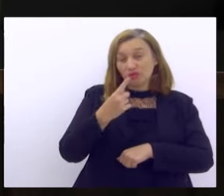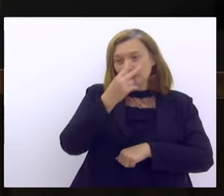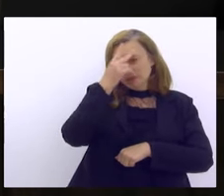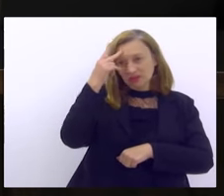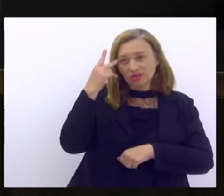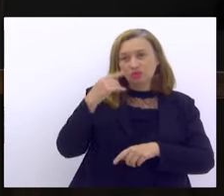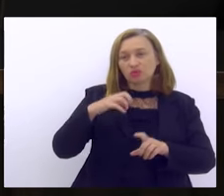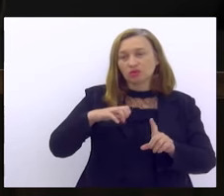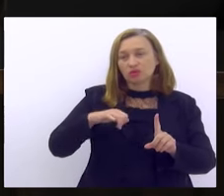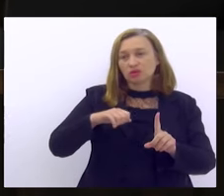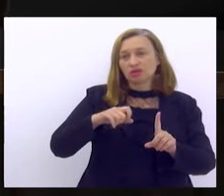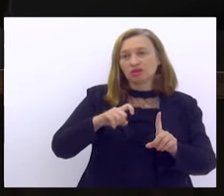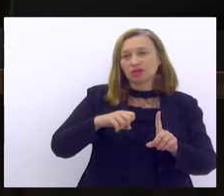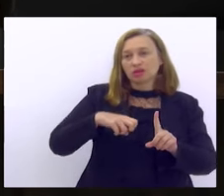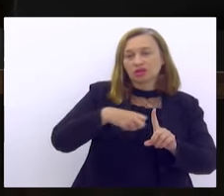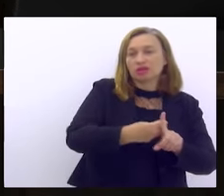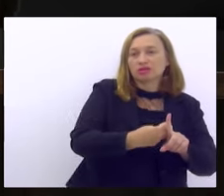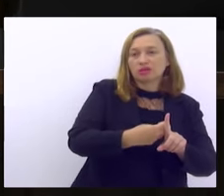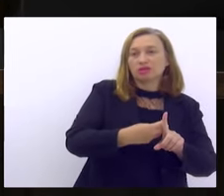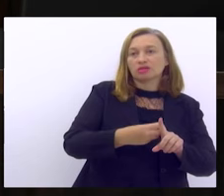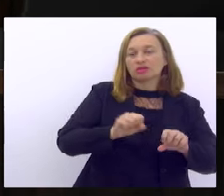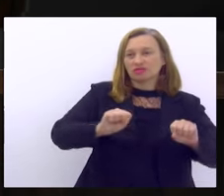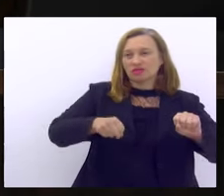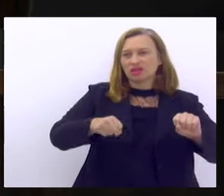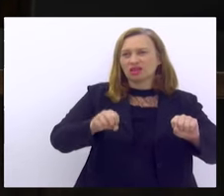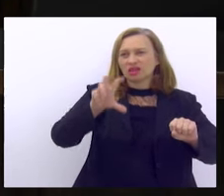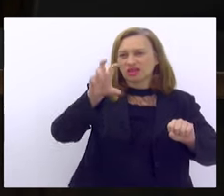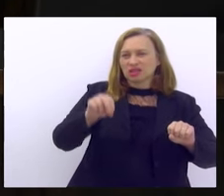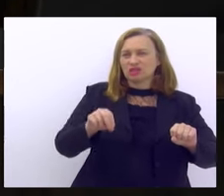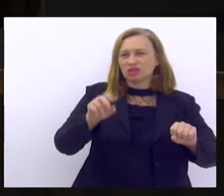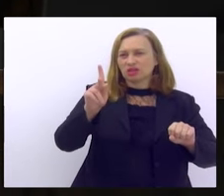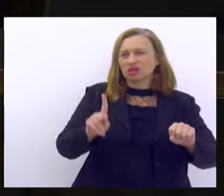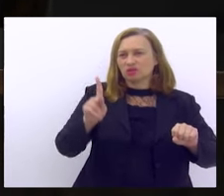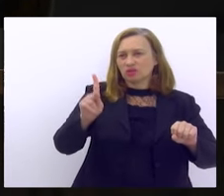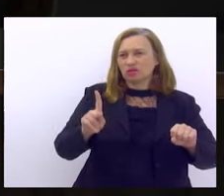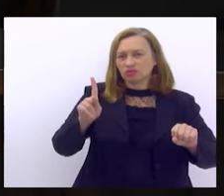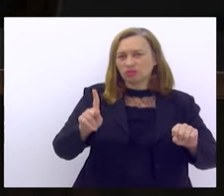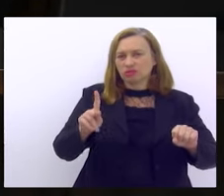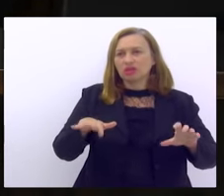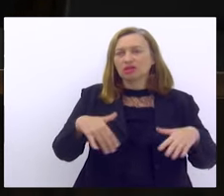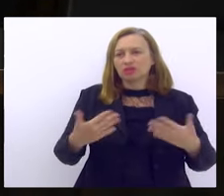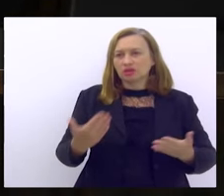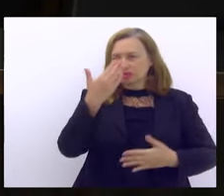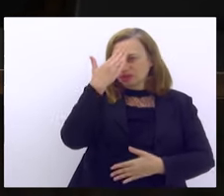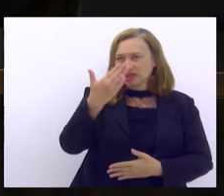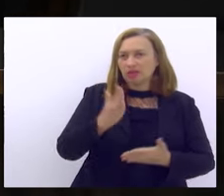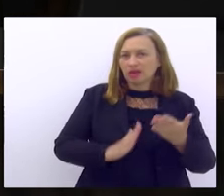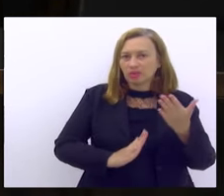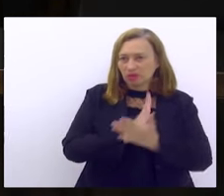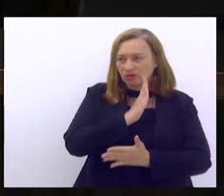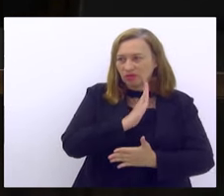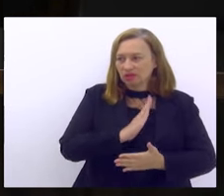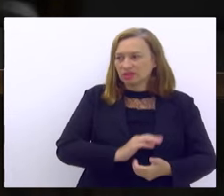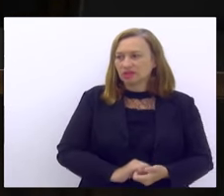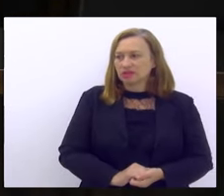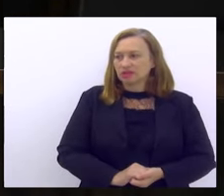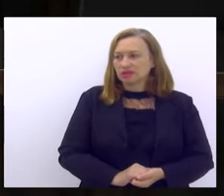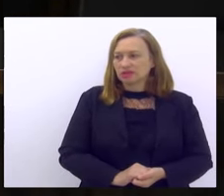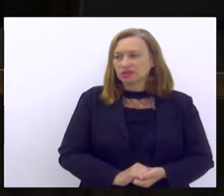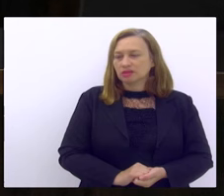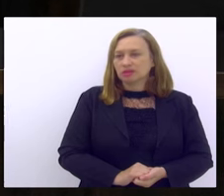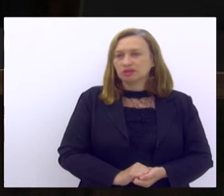sendo atropeladas porque chegam a velocidade de 50 km por hora, algum deles, né? Então, muito obrigada. Aprovado, vai